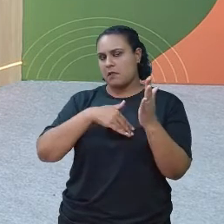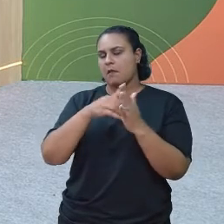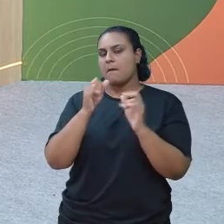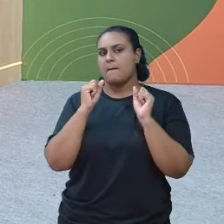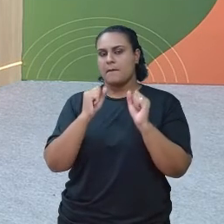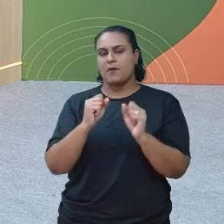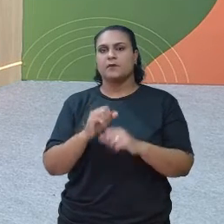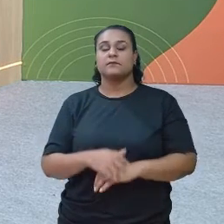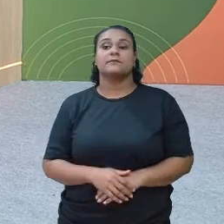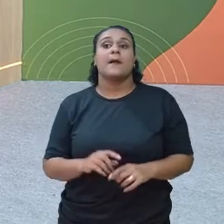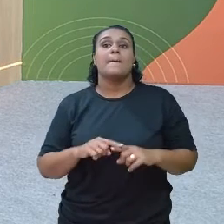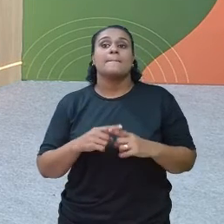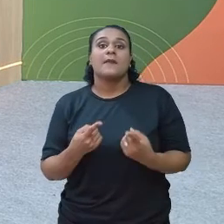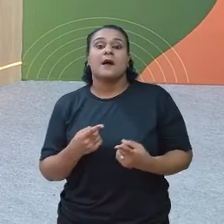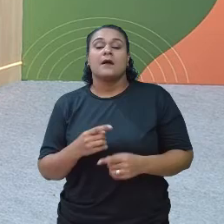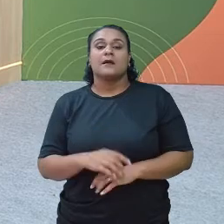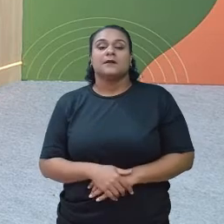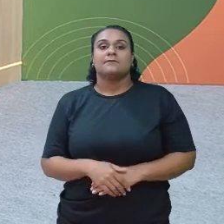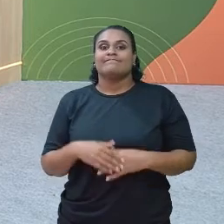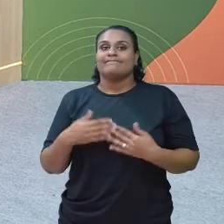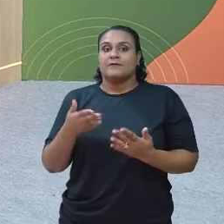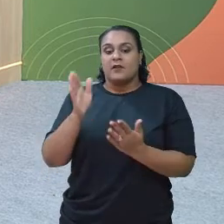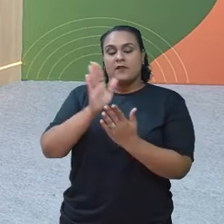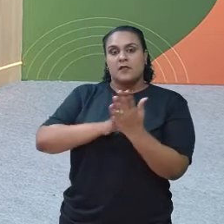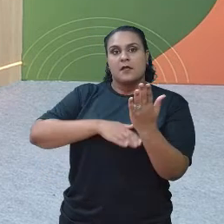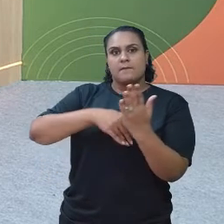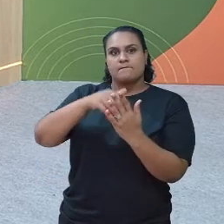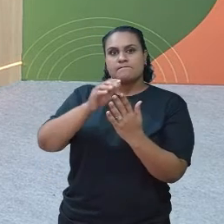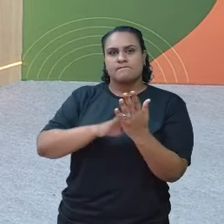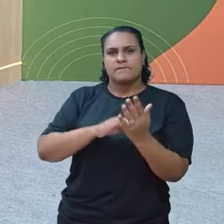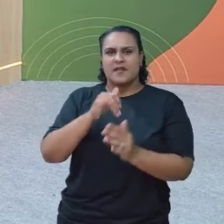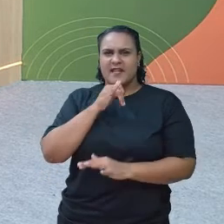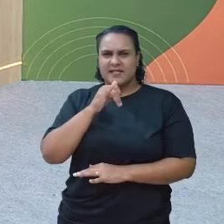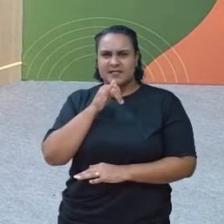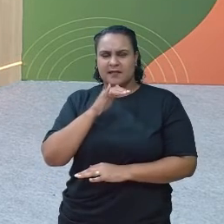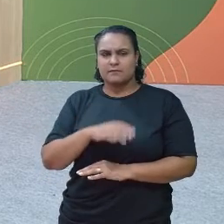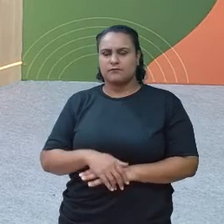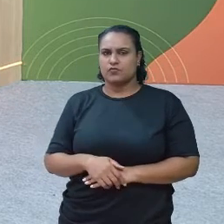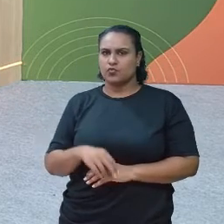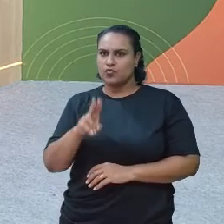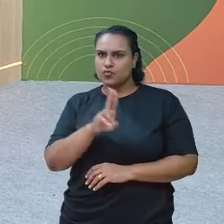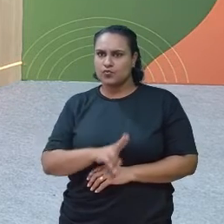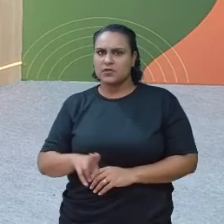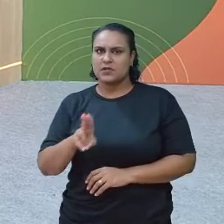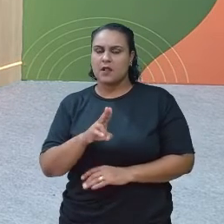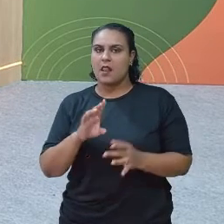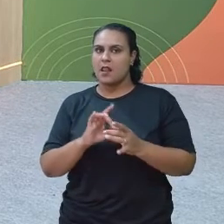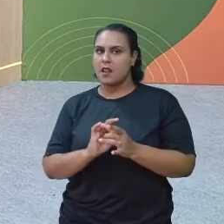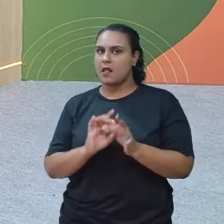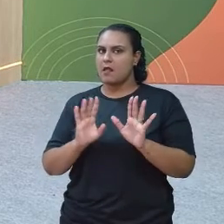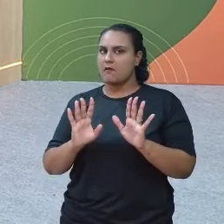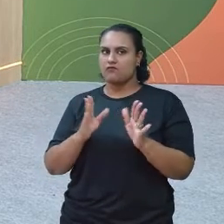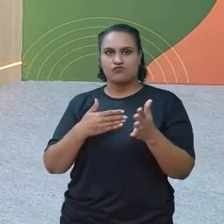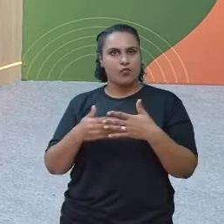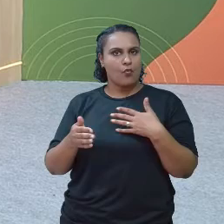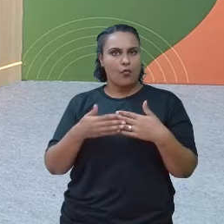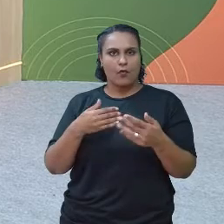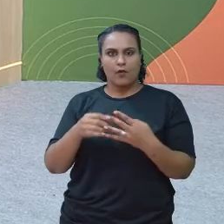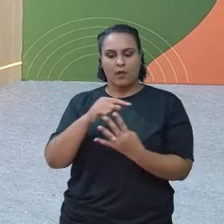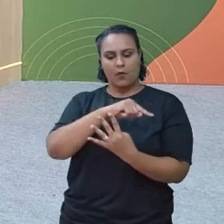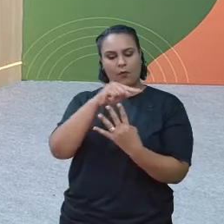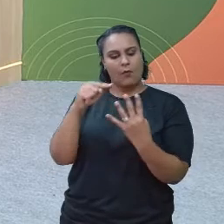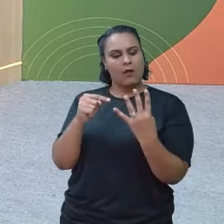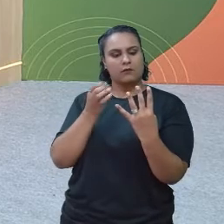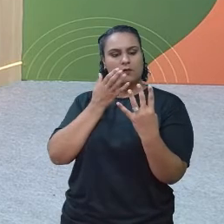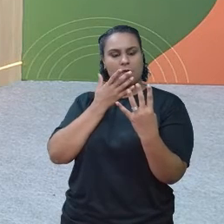certo? Mas quando eu vou fazer essa pintura, por exemplo, se eu utilizar livremente qualquer uma das 4